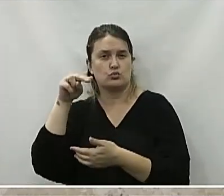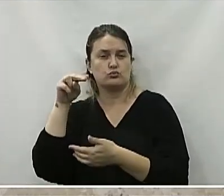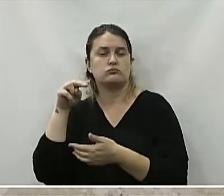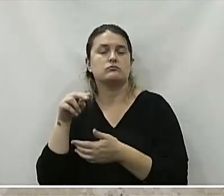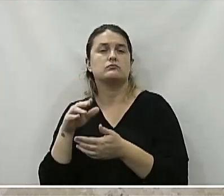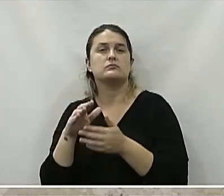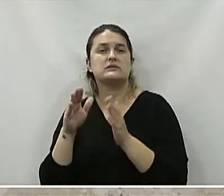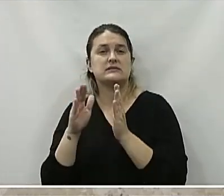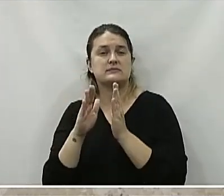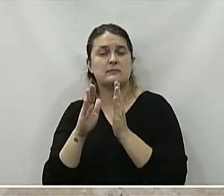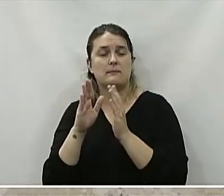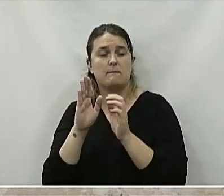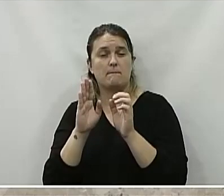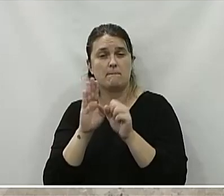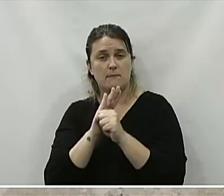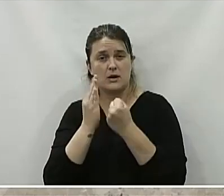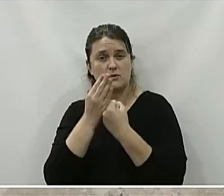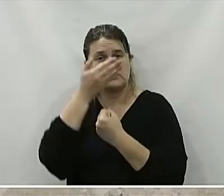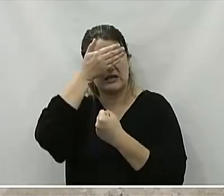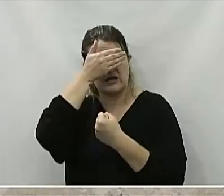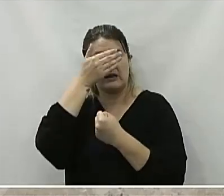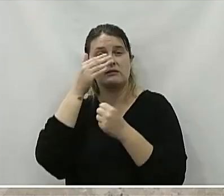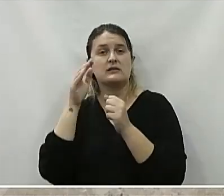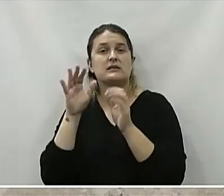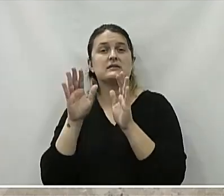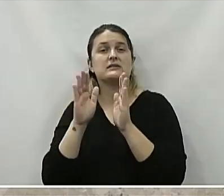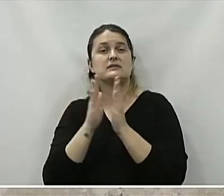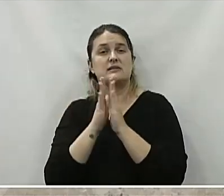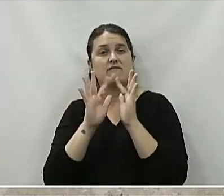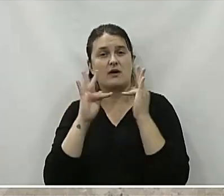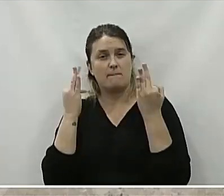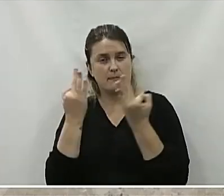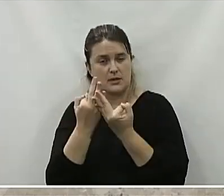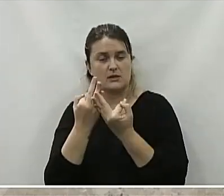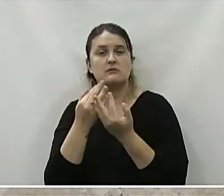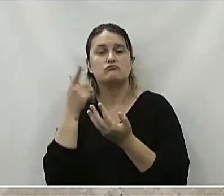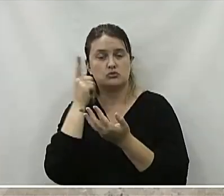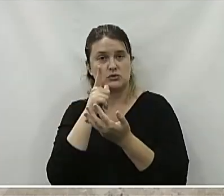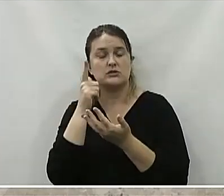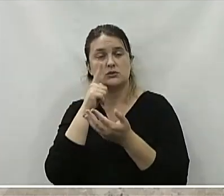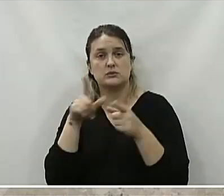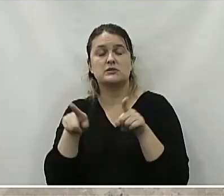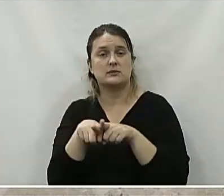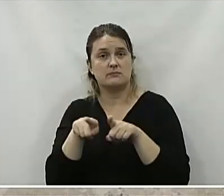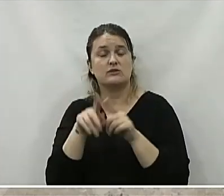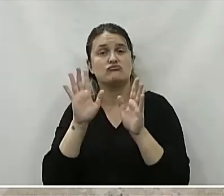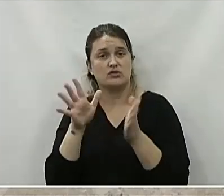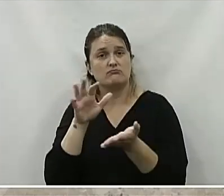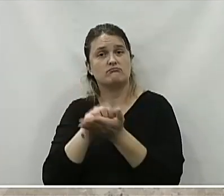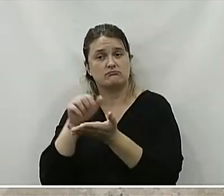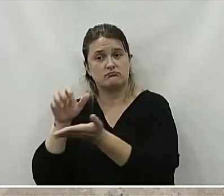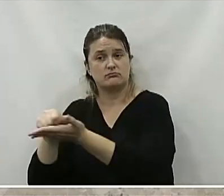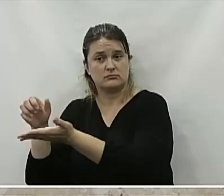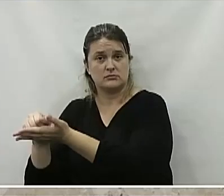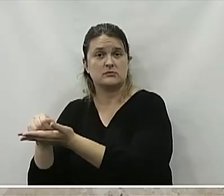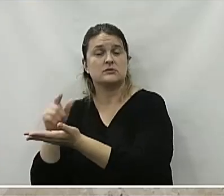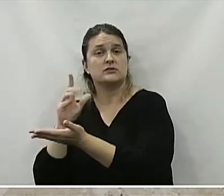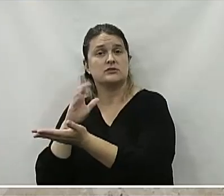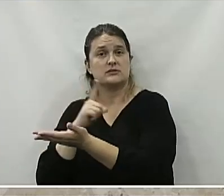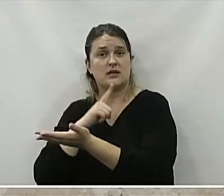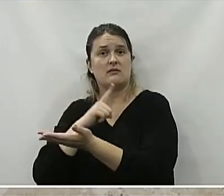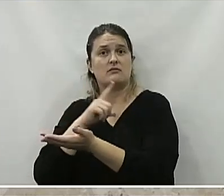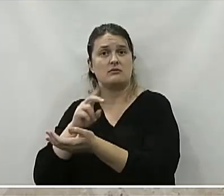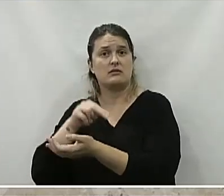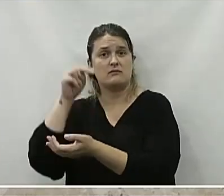do Saleto, do Sagrada Família e do bairro São Brás, ao qual também já foi protocolado, tanto no a nível